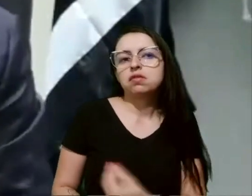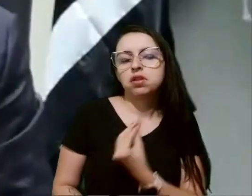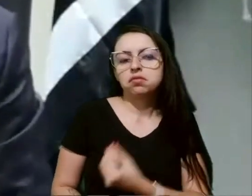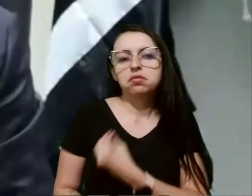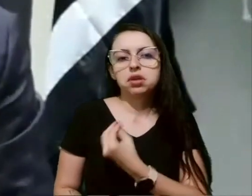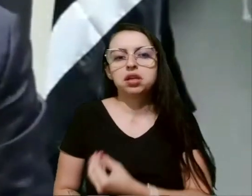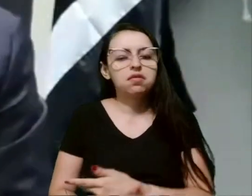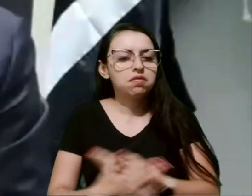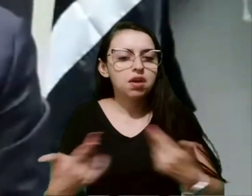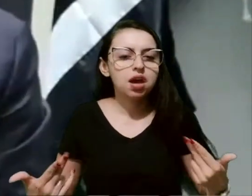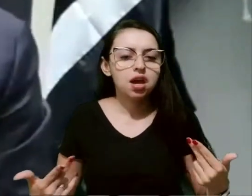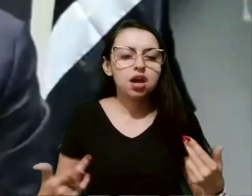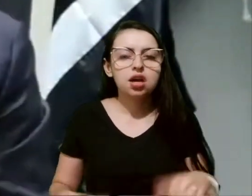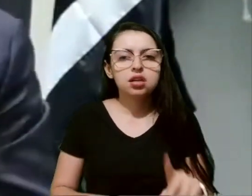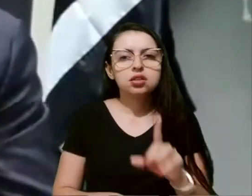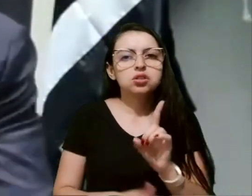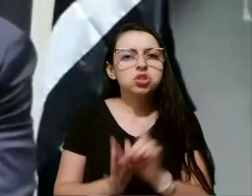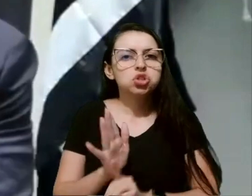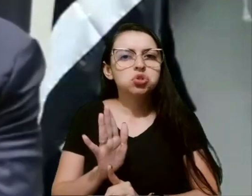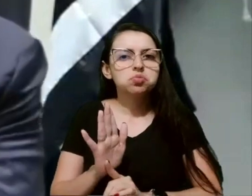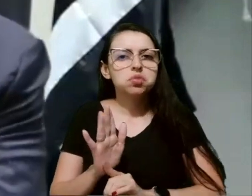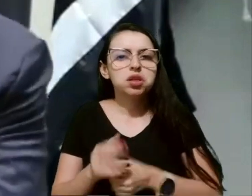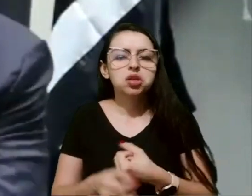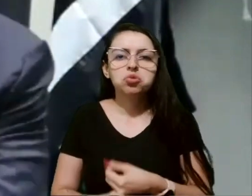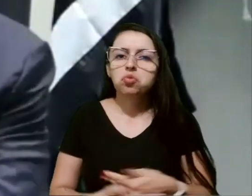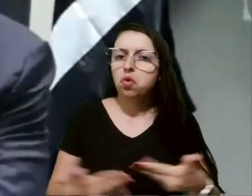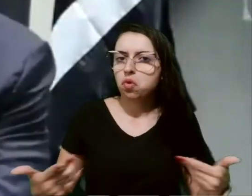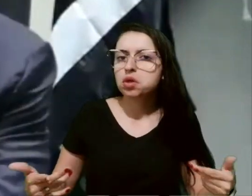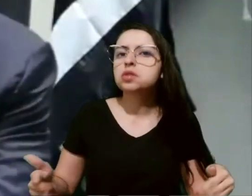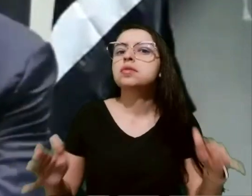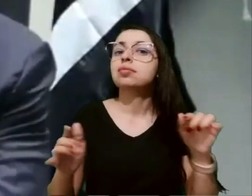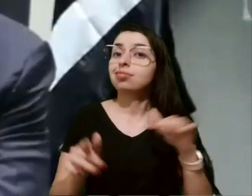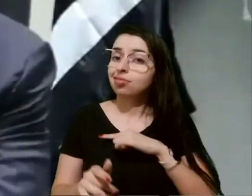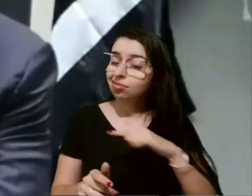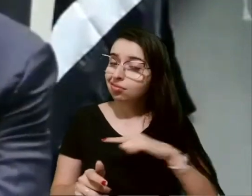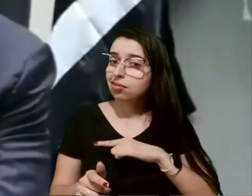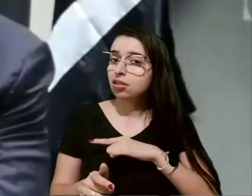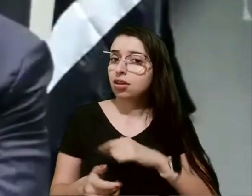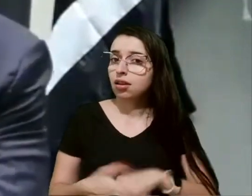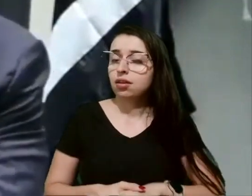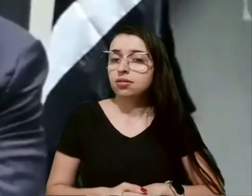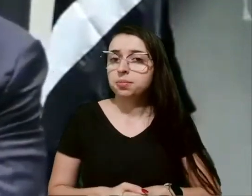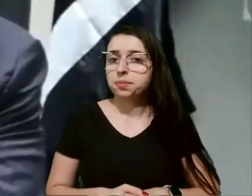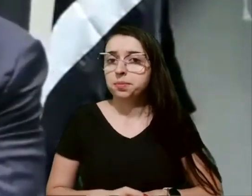havia diversas disciplinas relacionadas a cada uma delas, mas todas elas tinham,